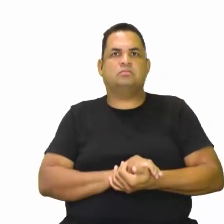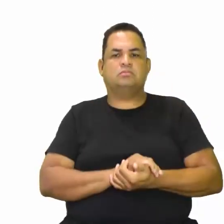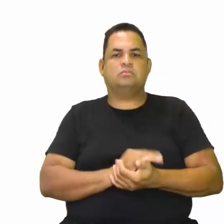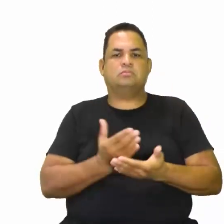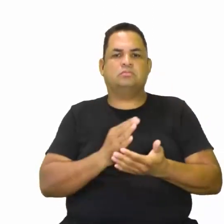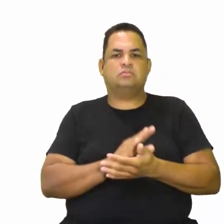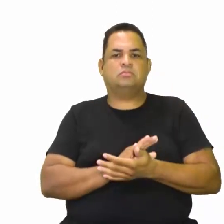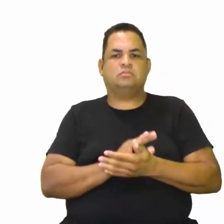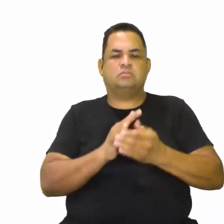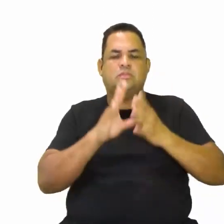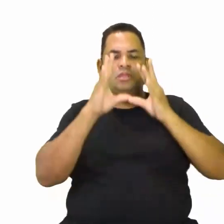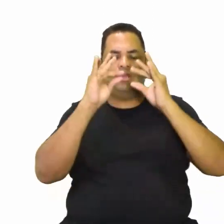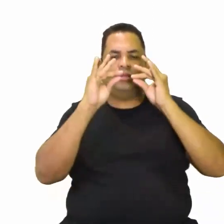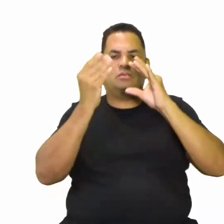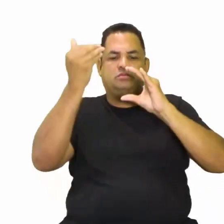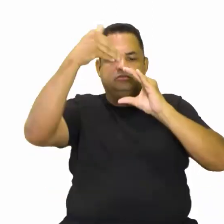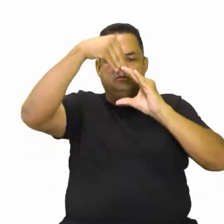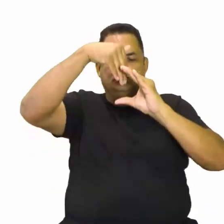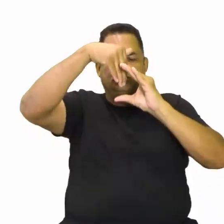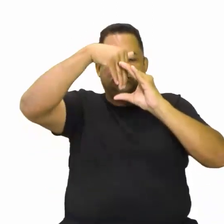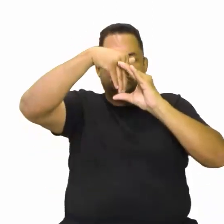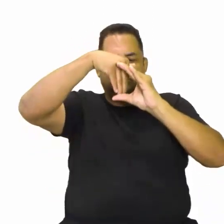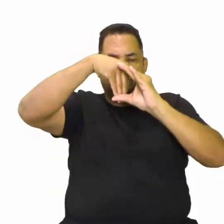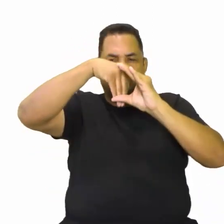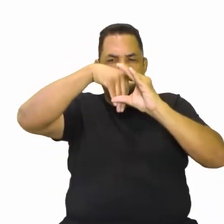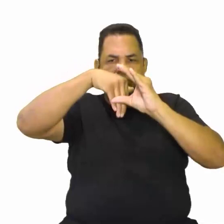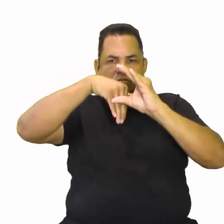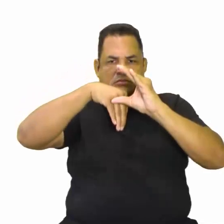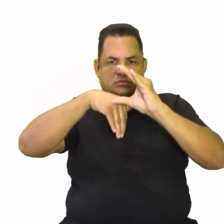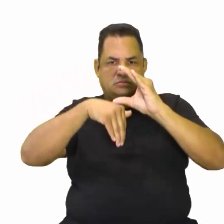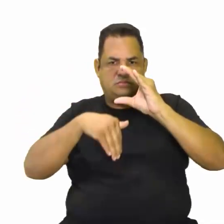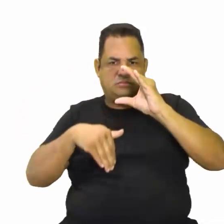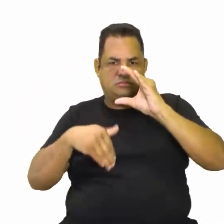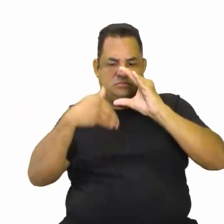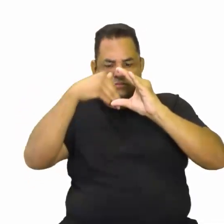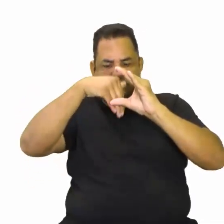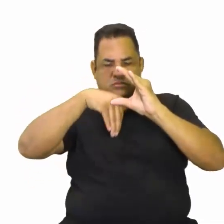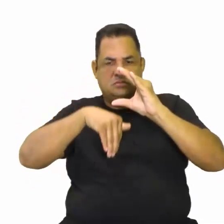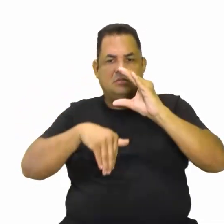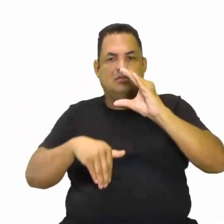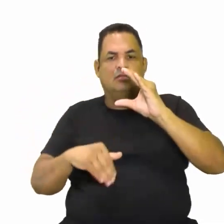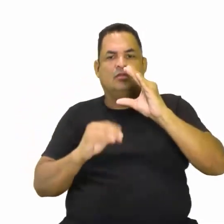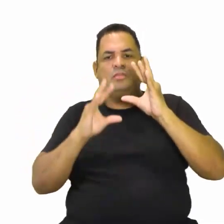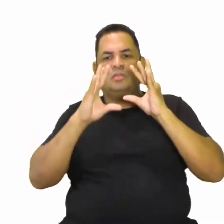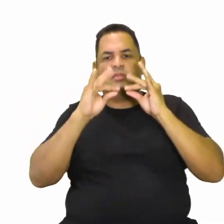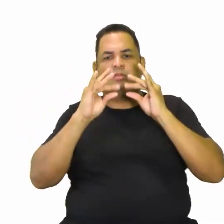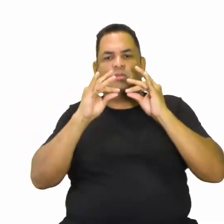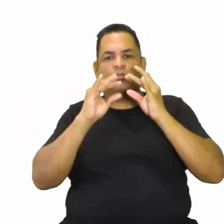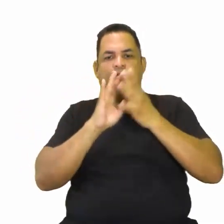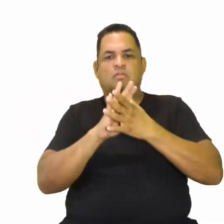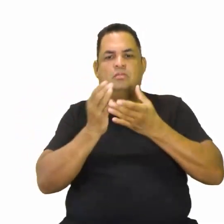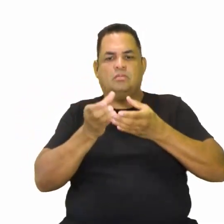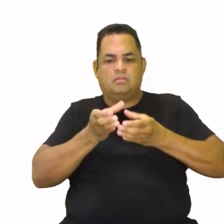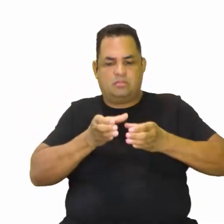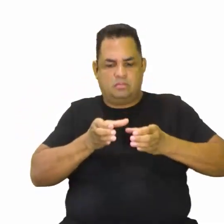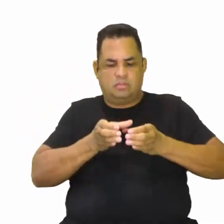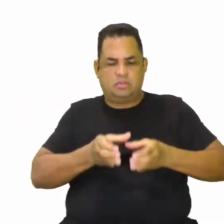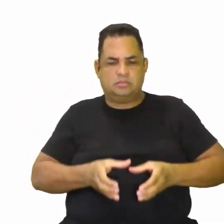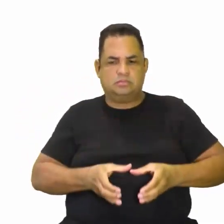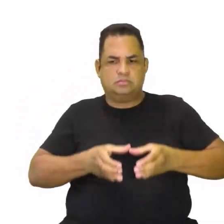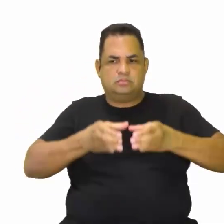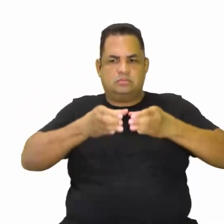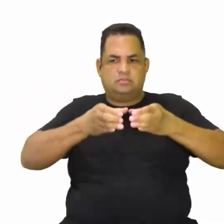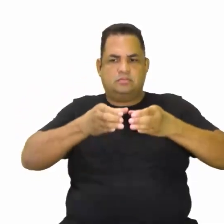o líquido que fazia parte da mistura é conhecido como líquido filtrado, que ele vai ser colhido no